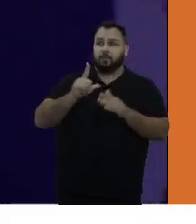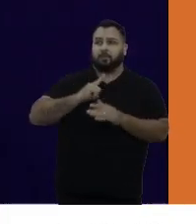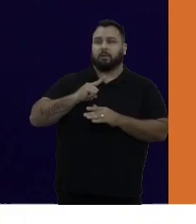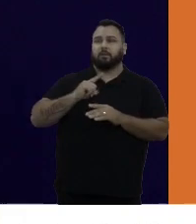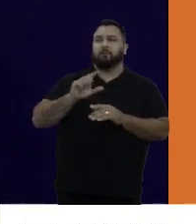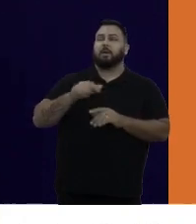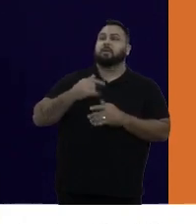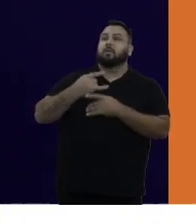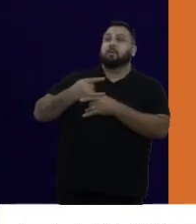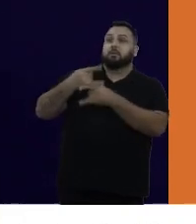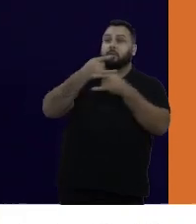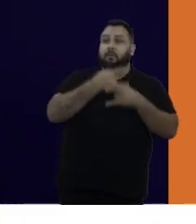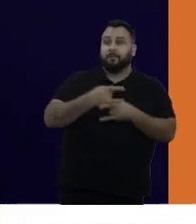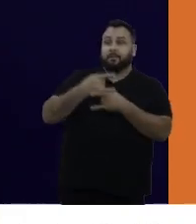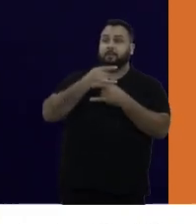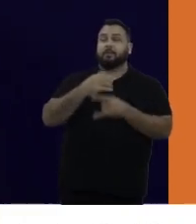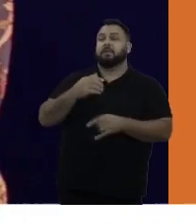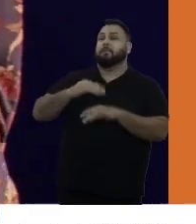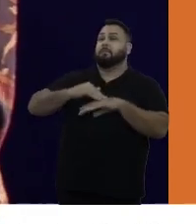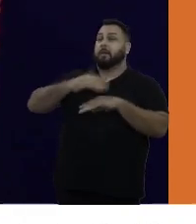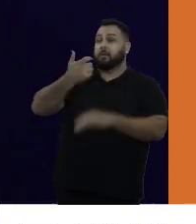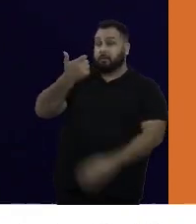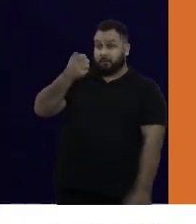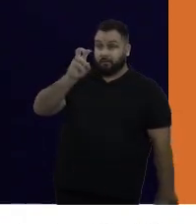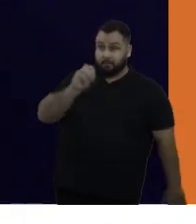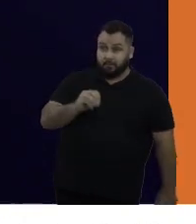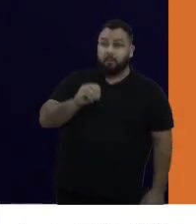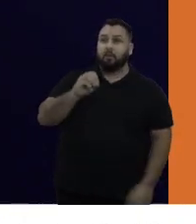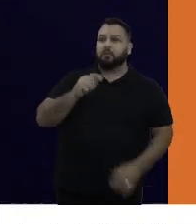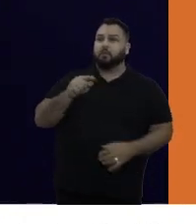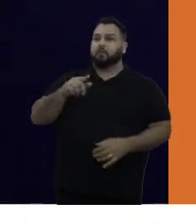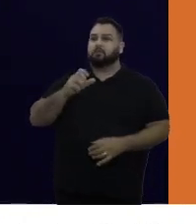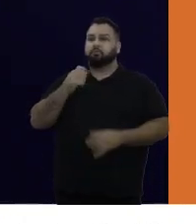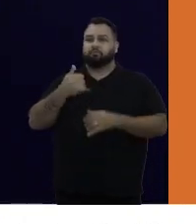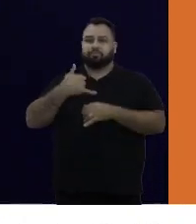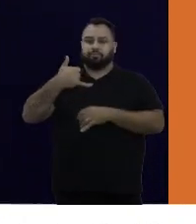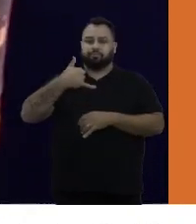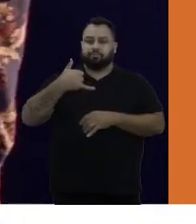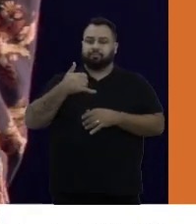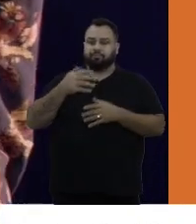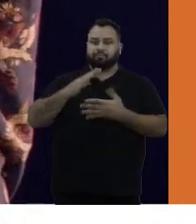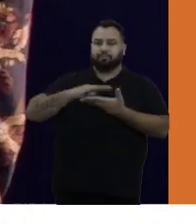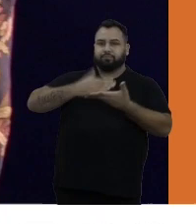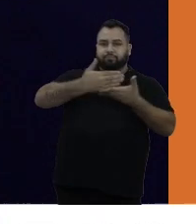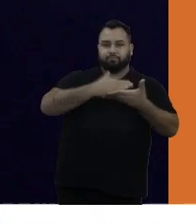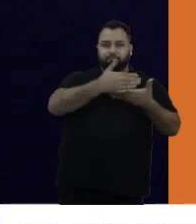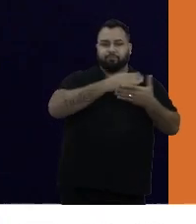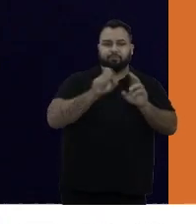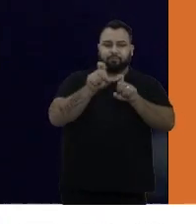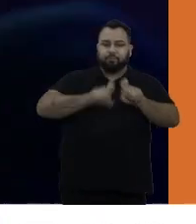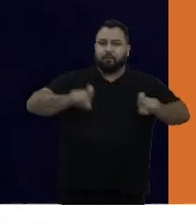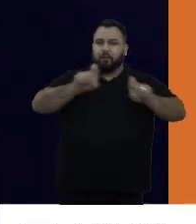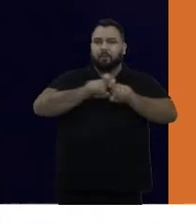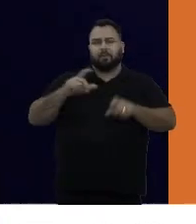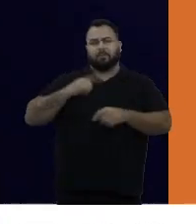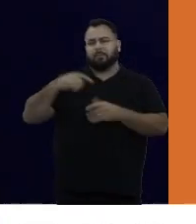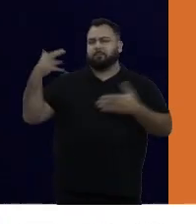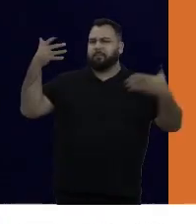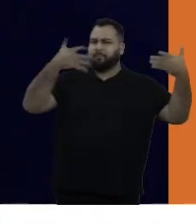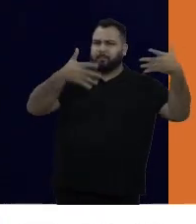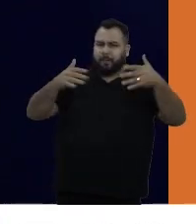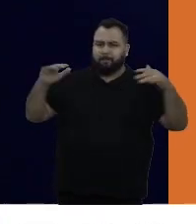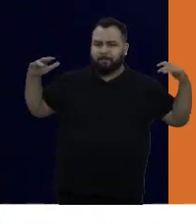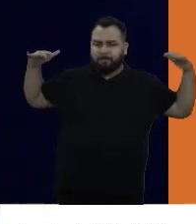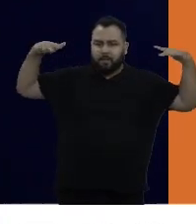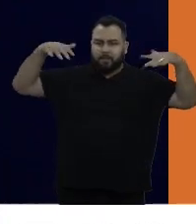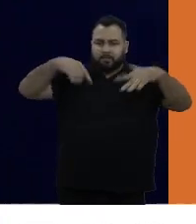de 150 dispositivos. A gente está com auditórios lotados, vários alunos que acompanharam a gente nos outros dias. E tem mais gente chegando para cá também. Então eu